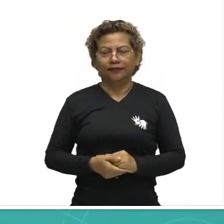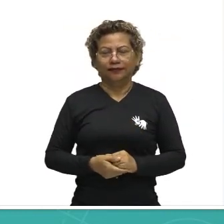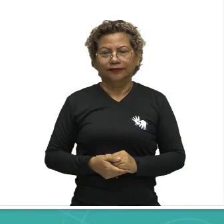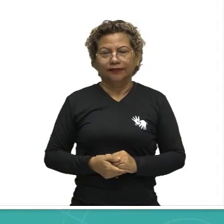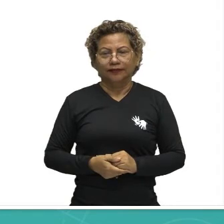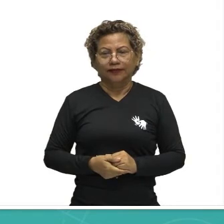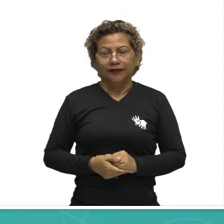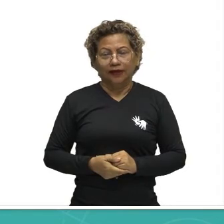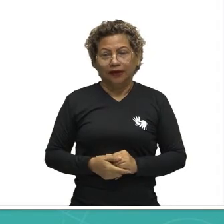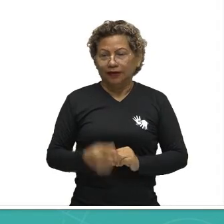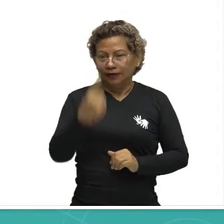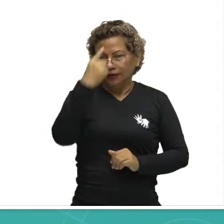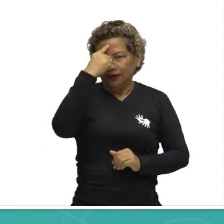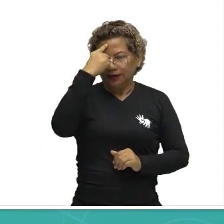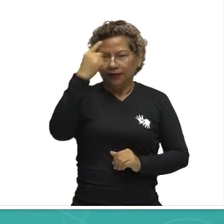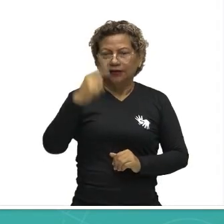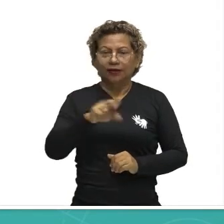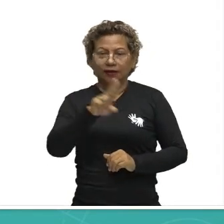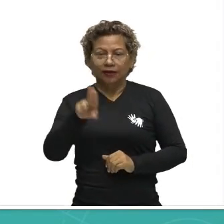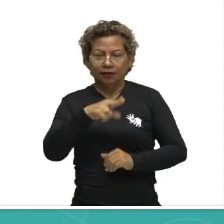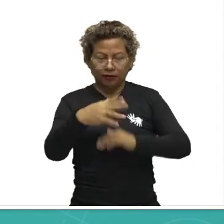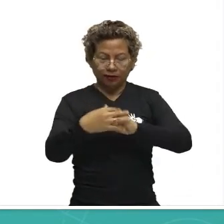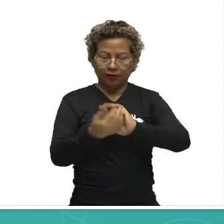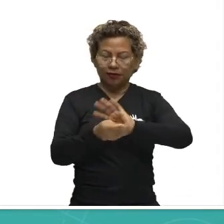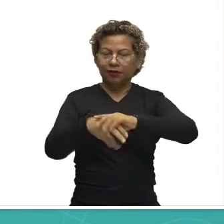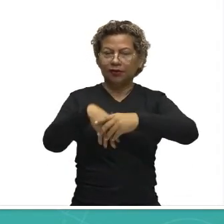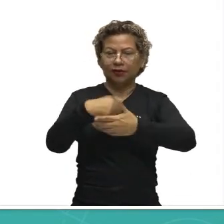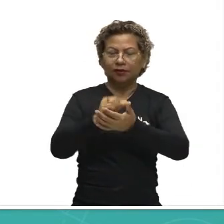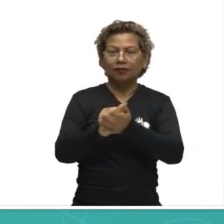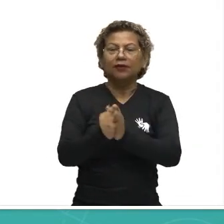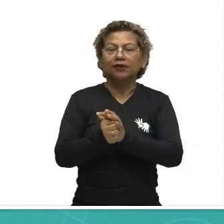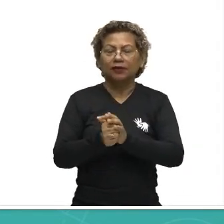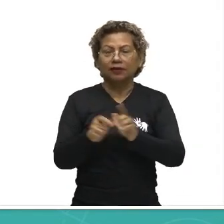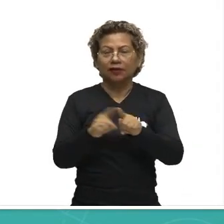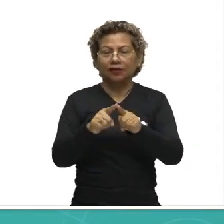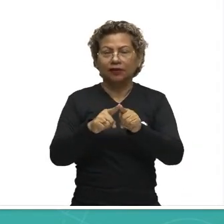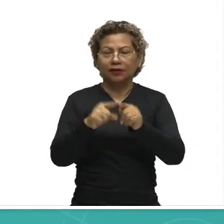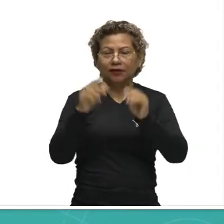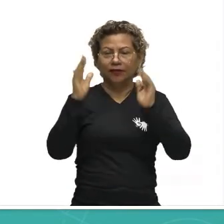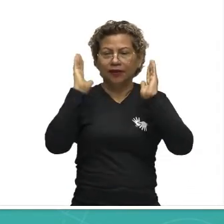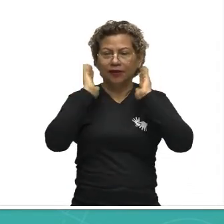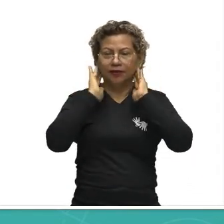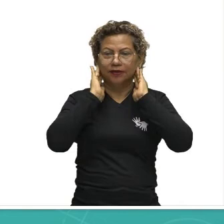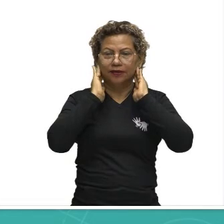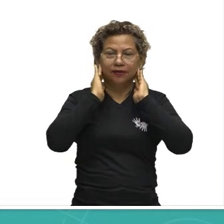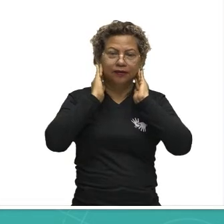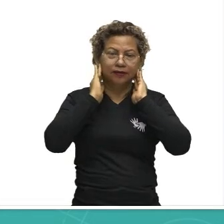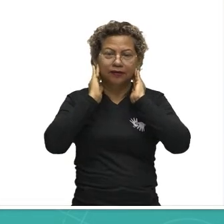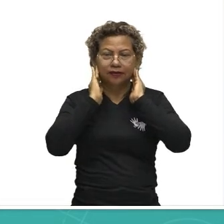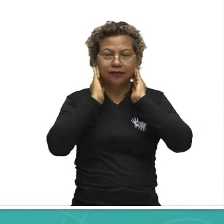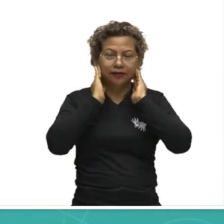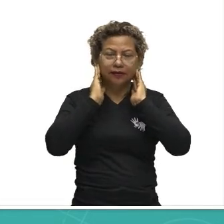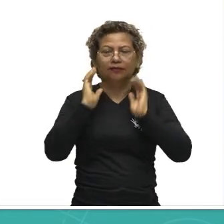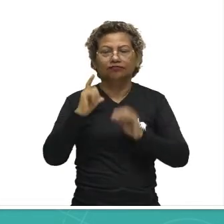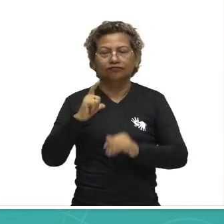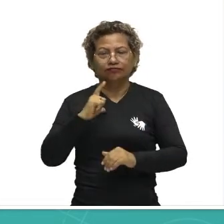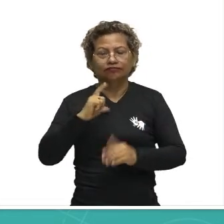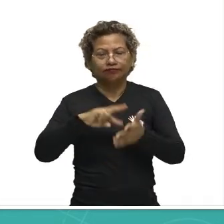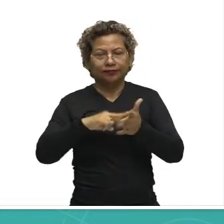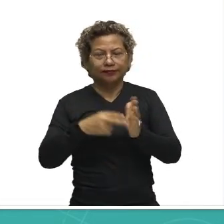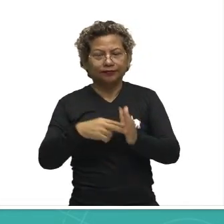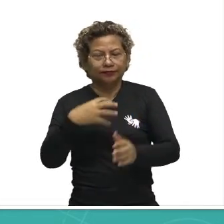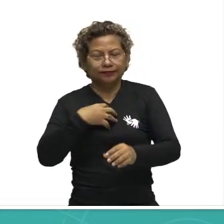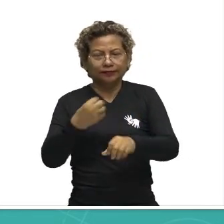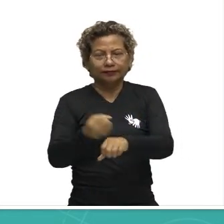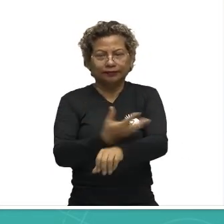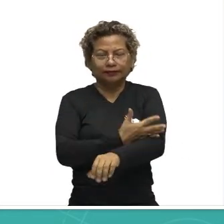indiana, que através dos movimentos das mãos, do balançar da cabeça, representa também os sentimentos, certo? E agora